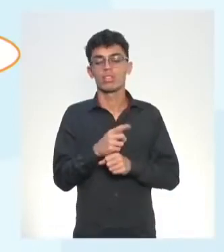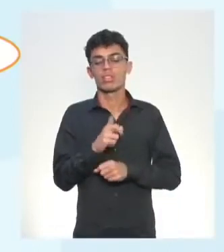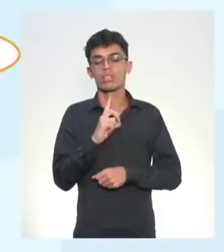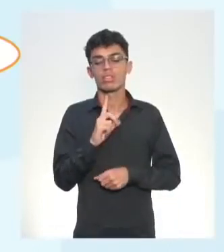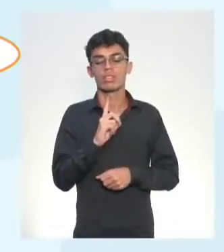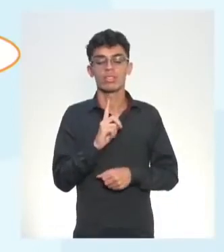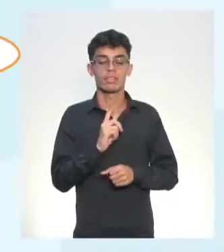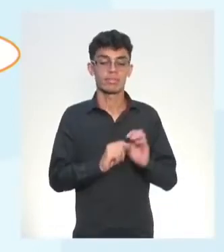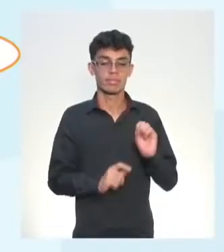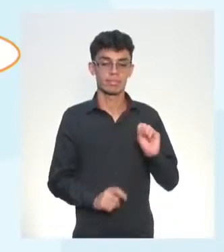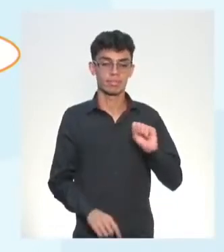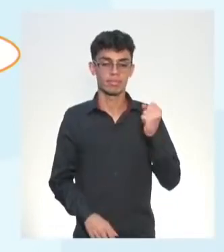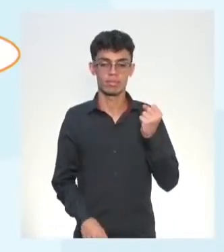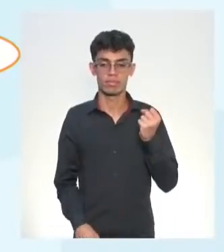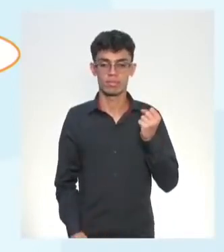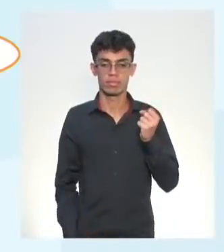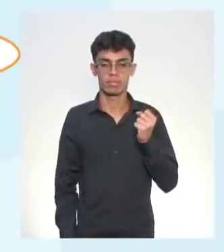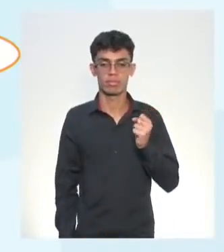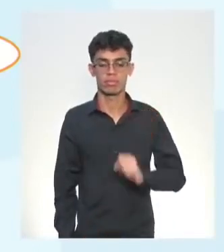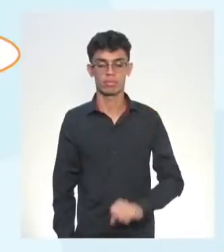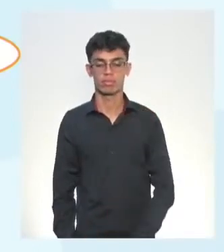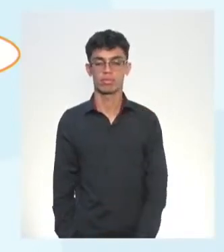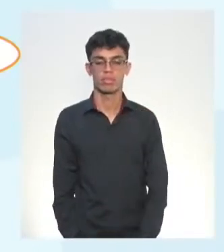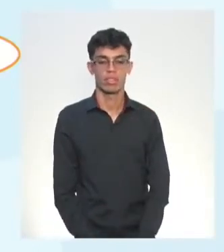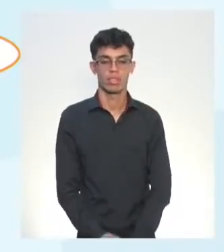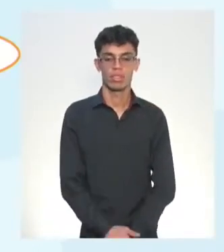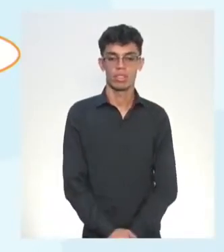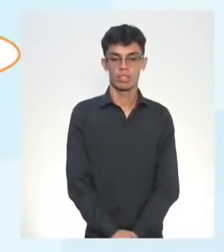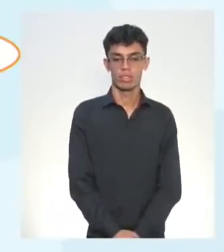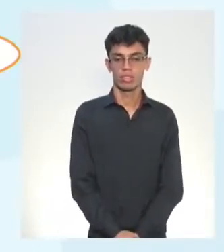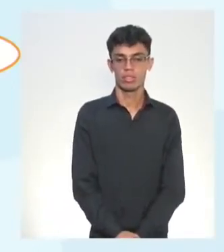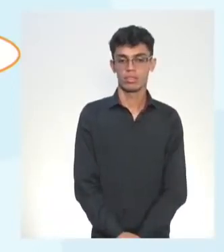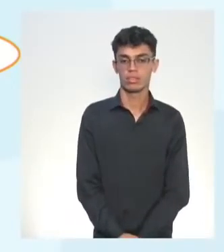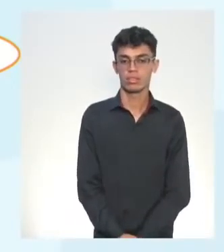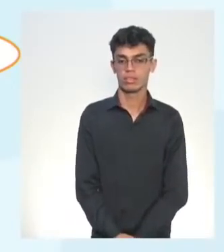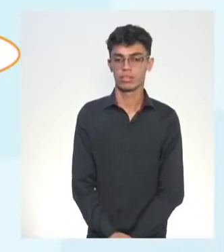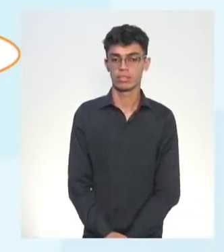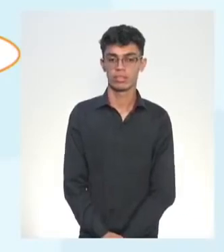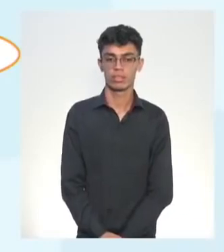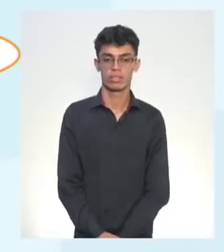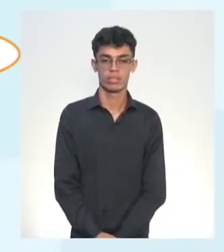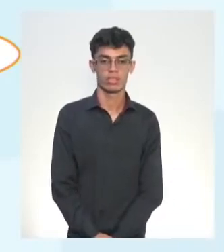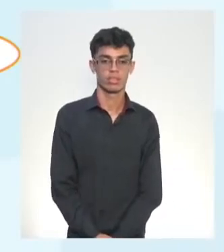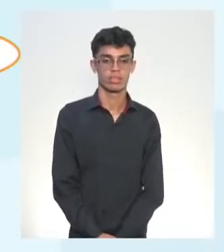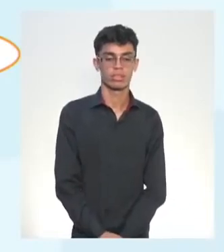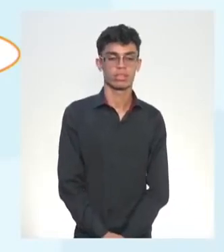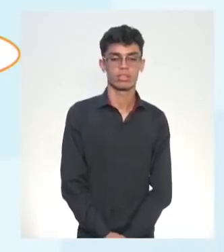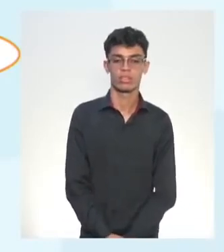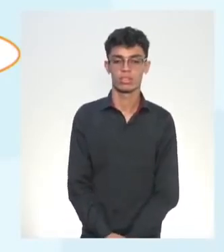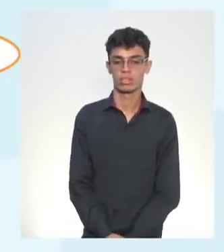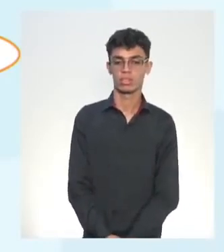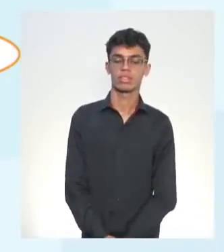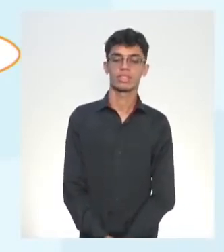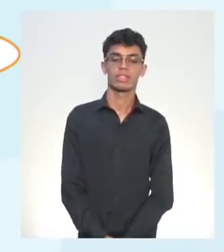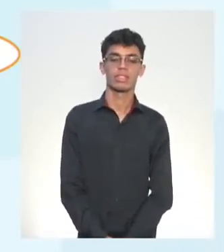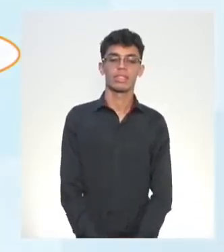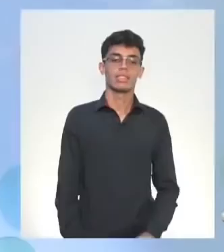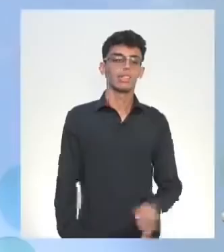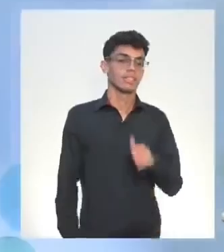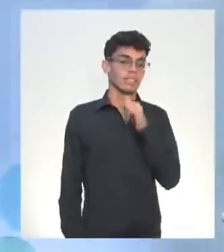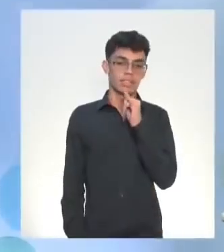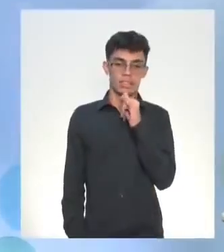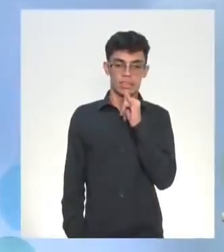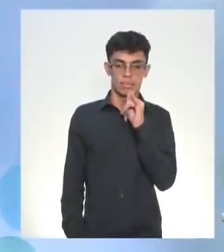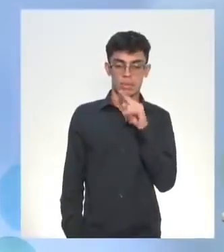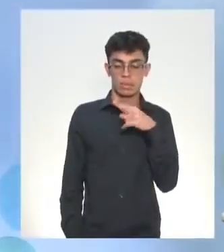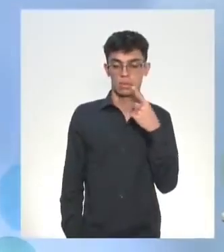6, 7, 8. Então, a área seria 8. Deixa eu dar uma apagadinha aqui. Agora, vamos supor que eu faço um